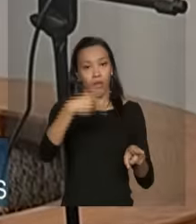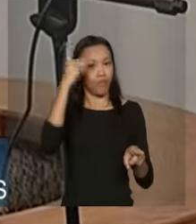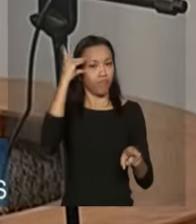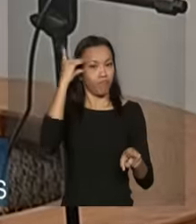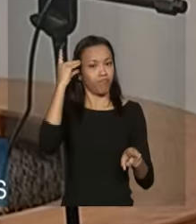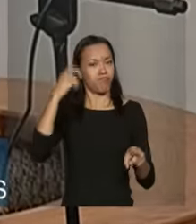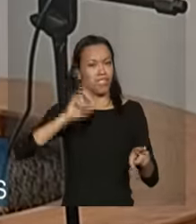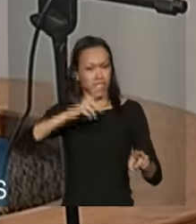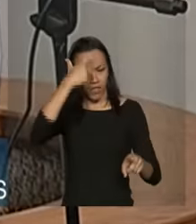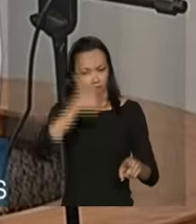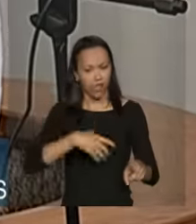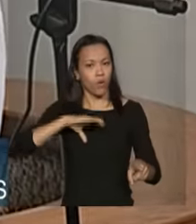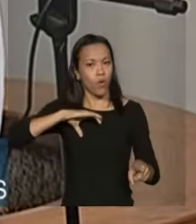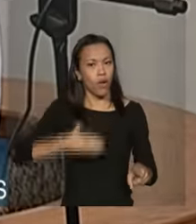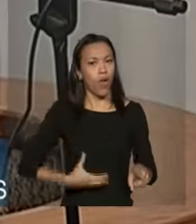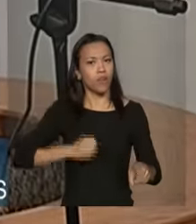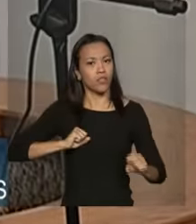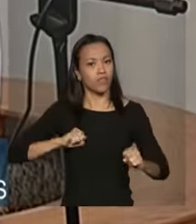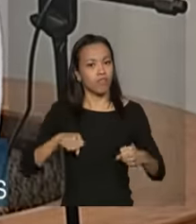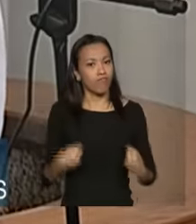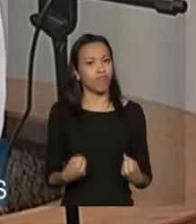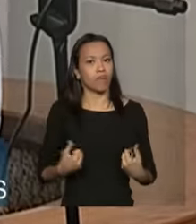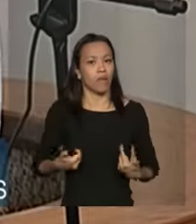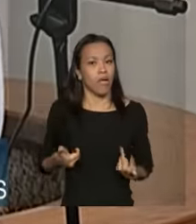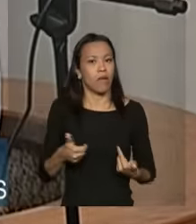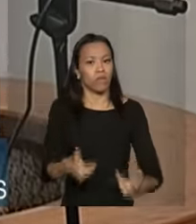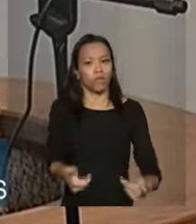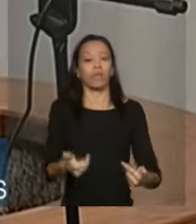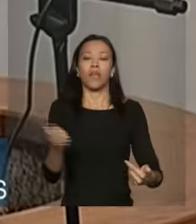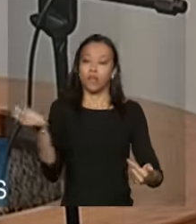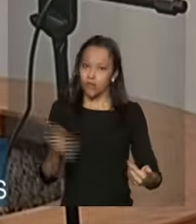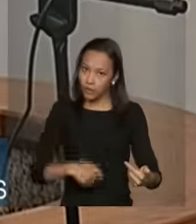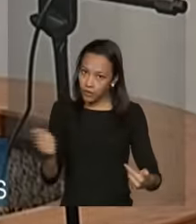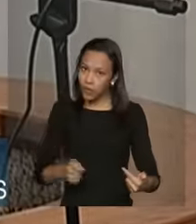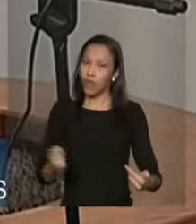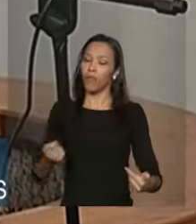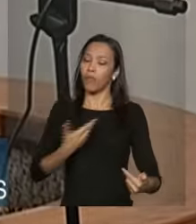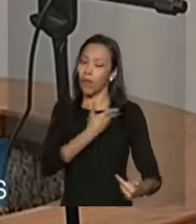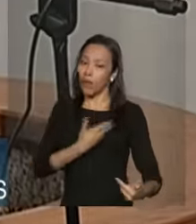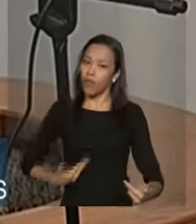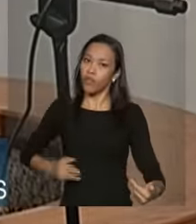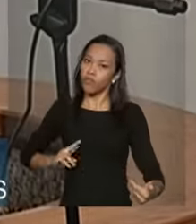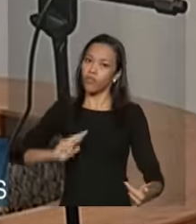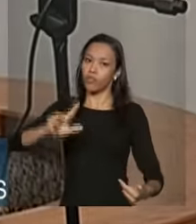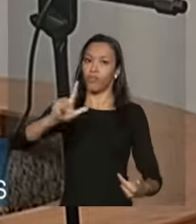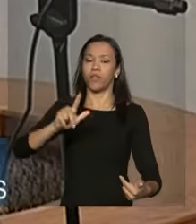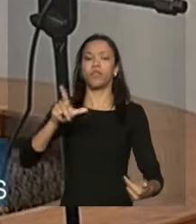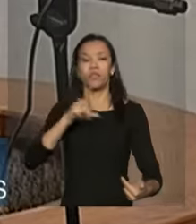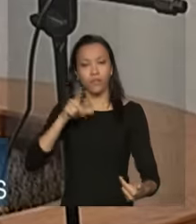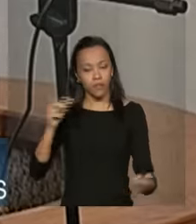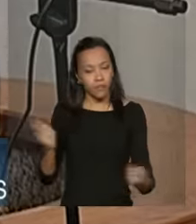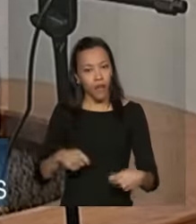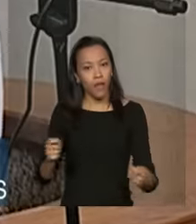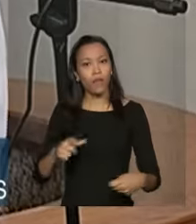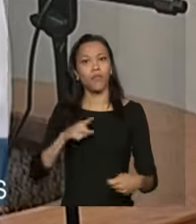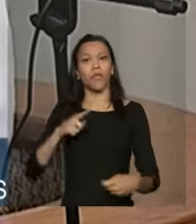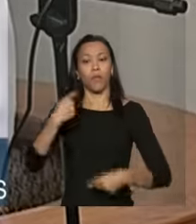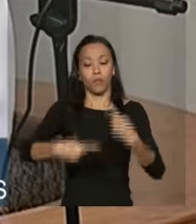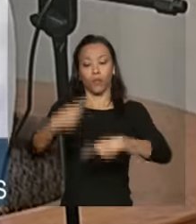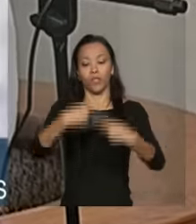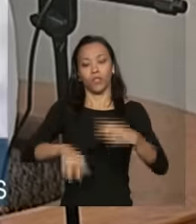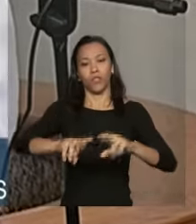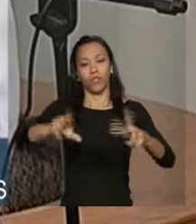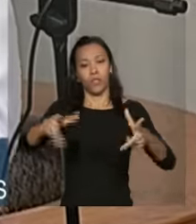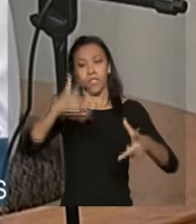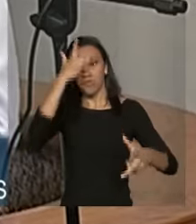garra com coragem tem mostrado que é possível fazer um governo diferente que é possível ter políticas que de fato incluam